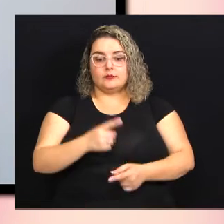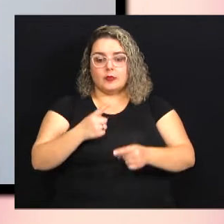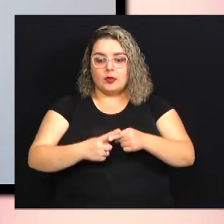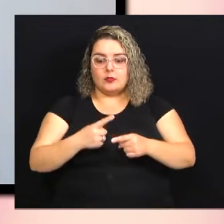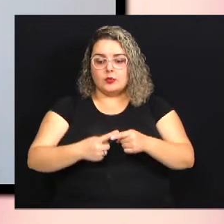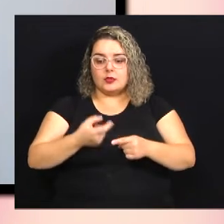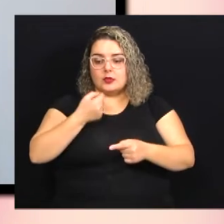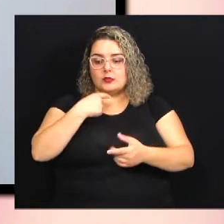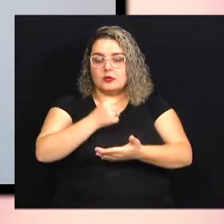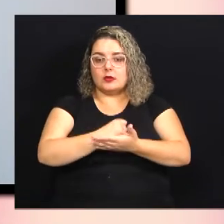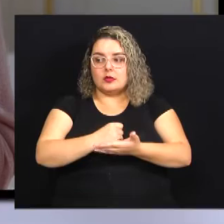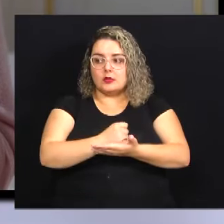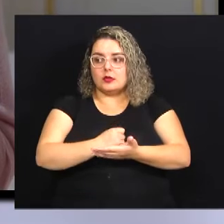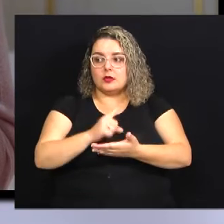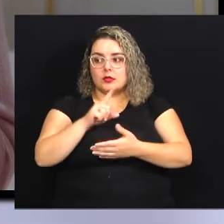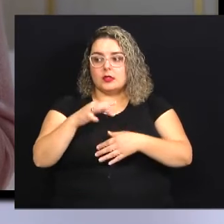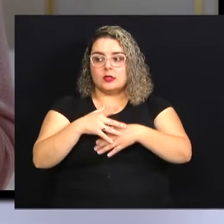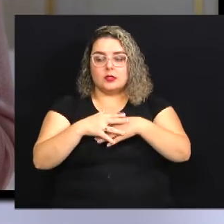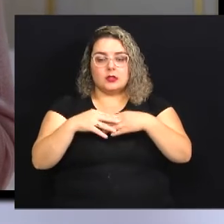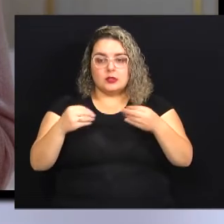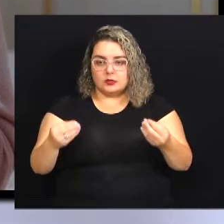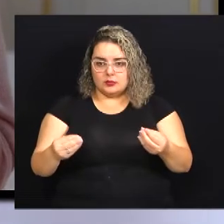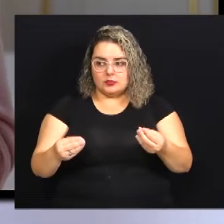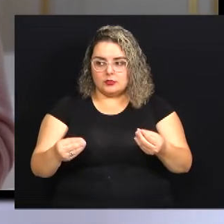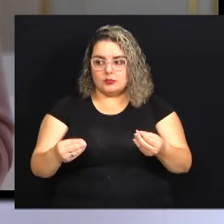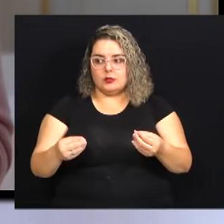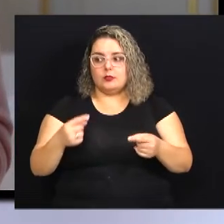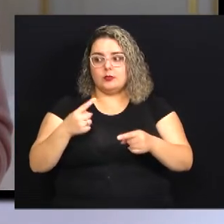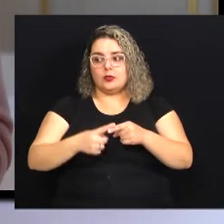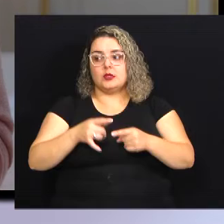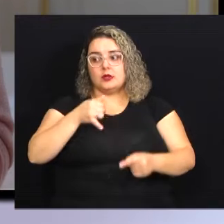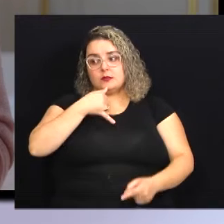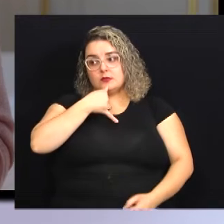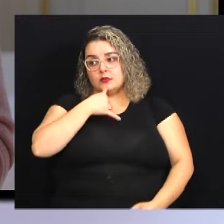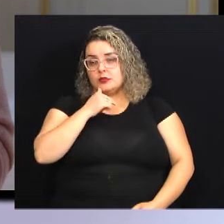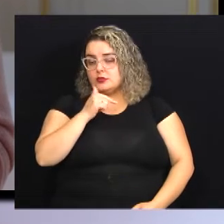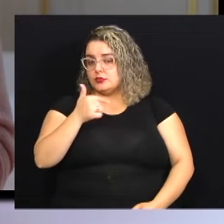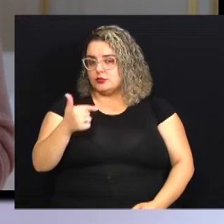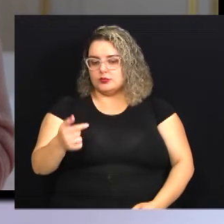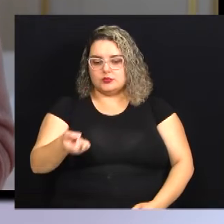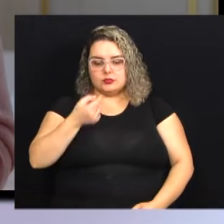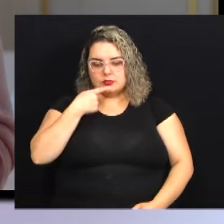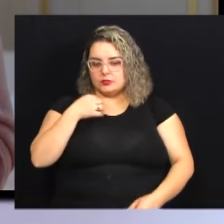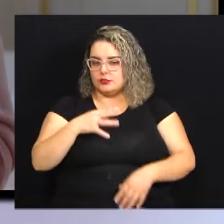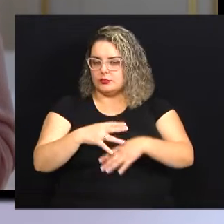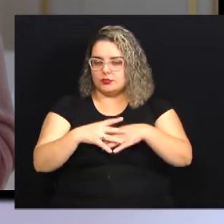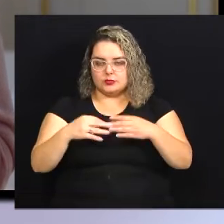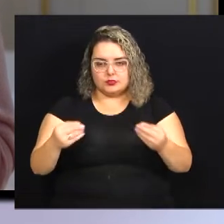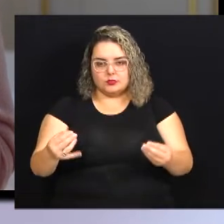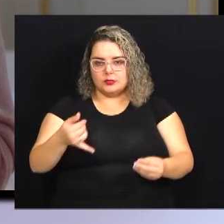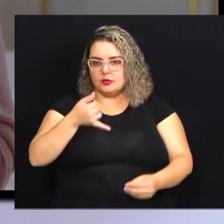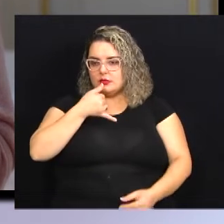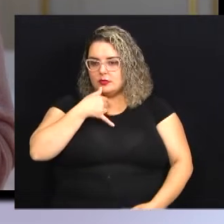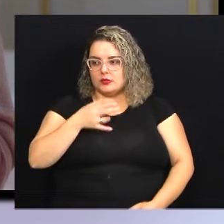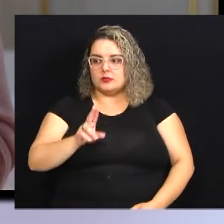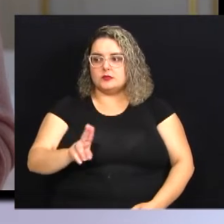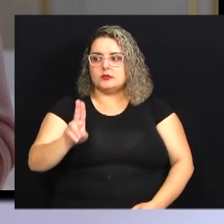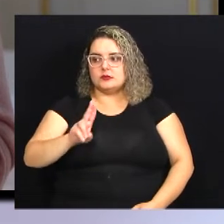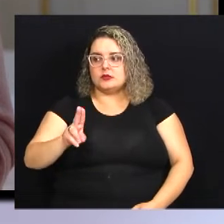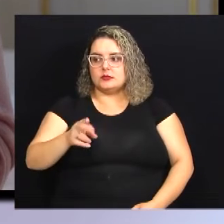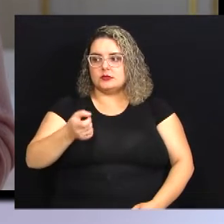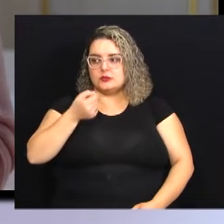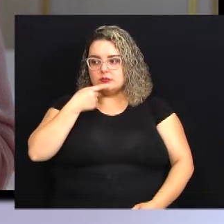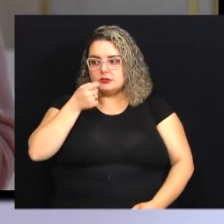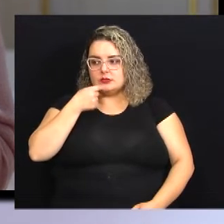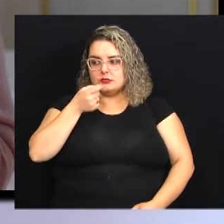usar um remédio que ele não cura? Porque nós, infelizmente, não temos um remédio que cure. Você usa o